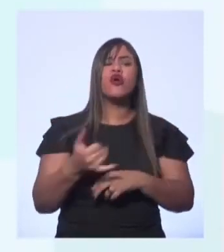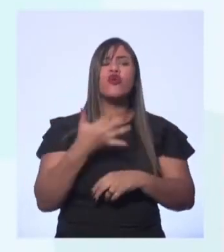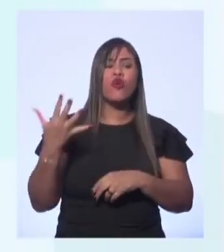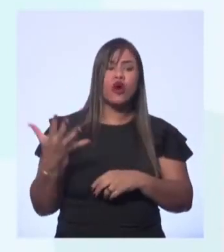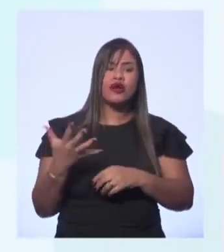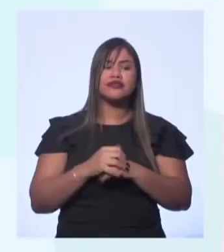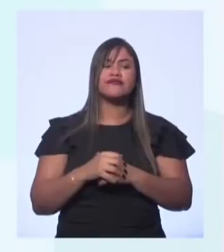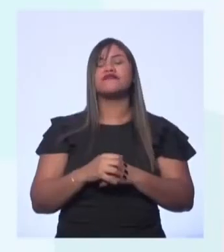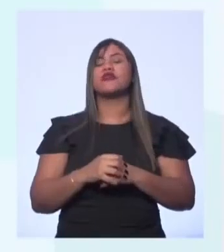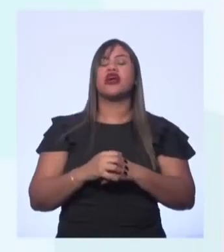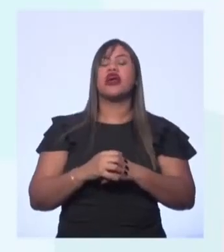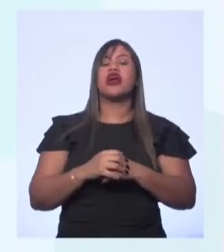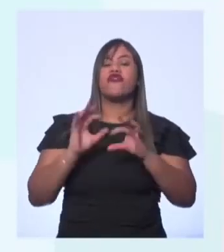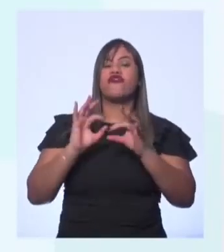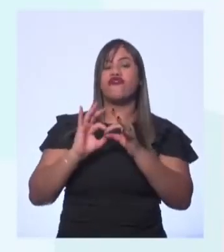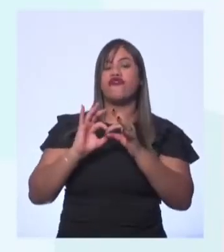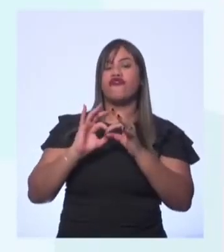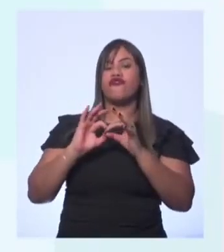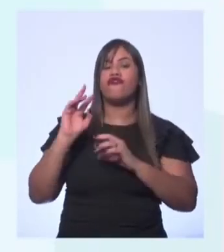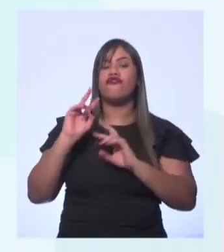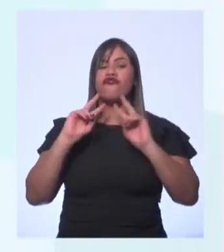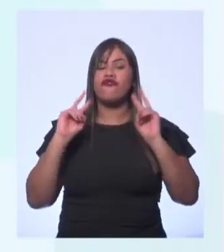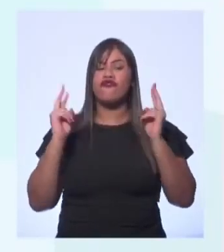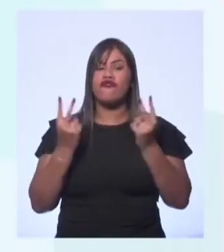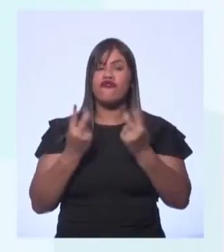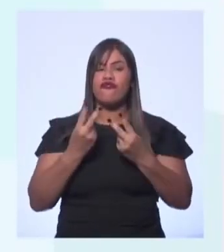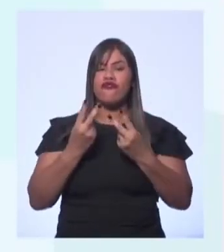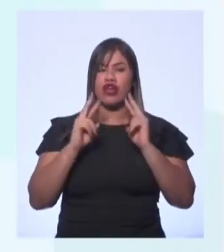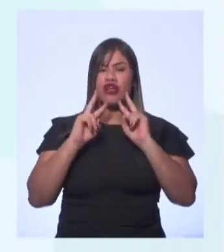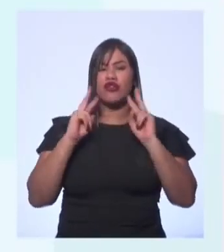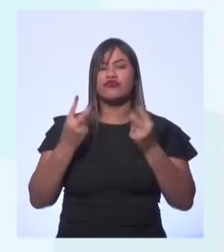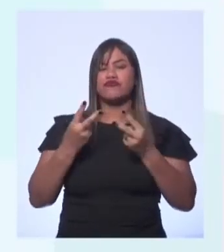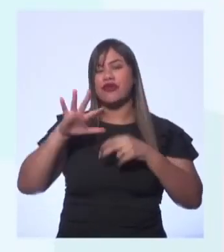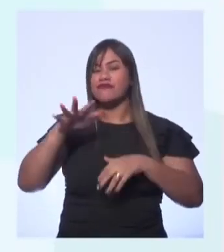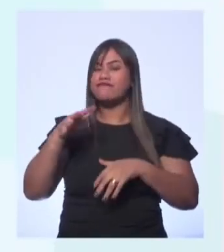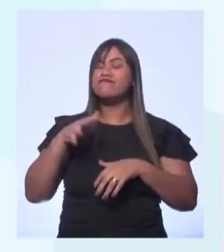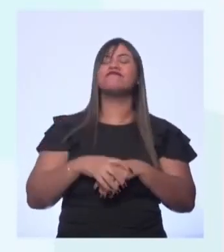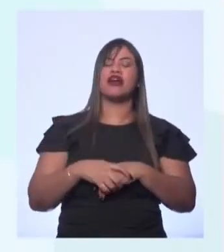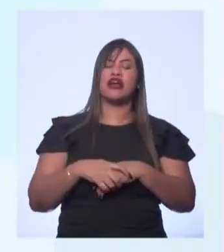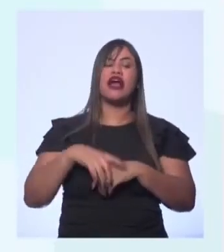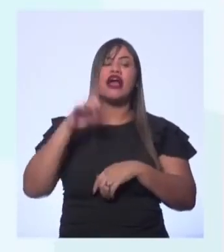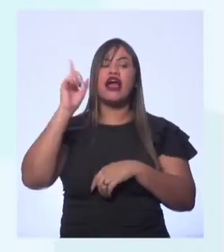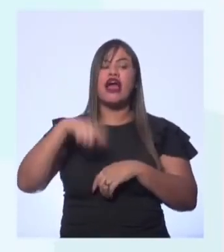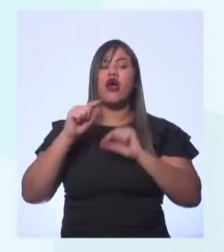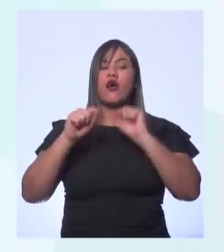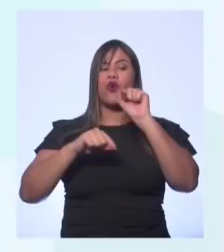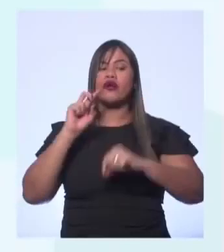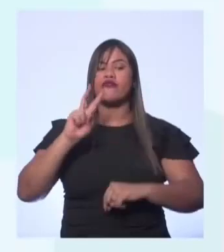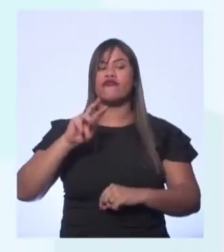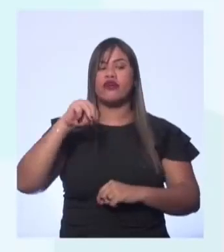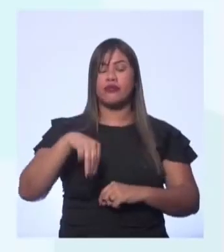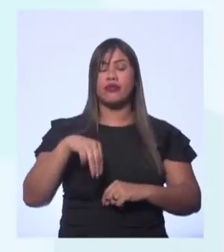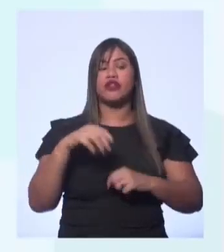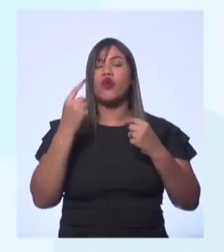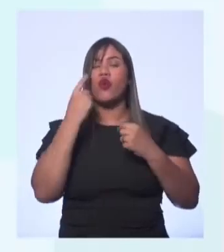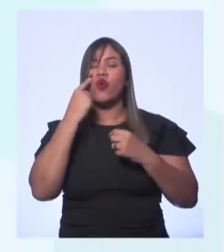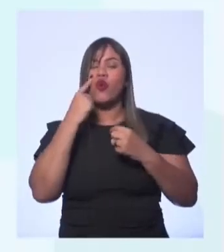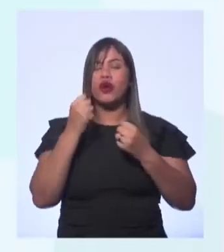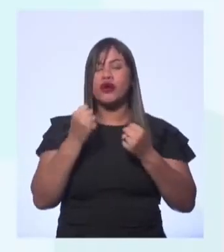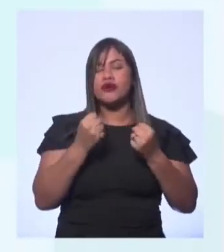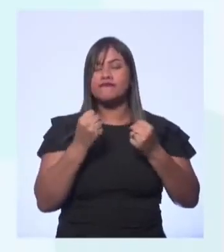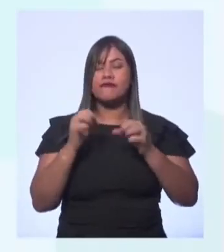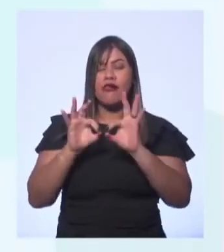calcular? Velocidade média, que é o nosso VM. Como que você vai fazer? Dividir a distância percorrida, que é só prestar atenção lá no